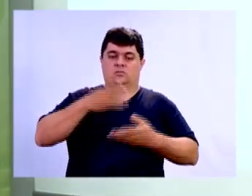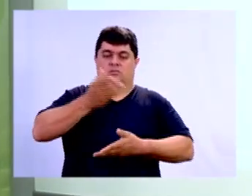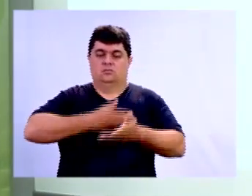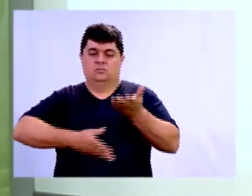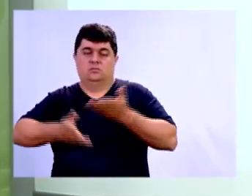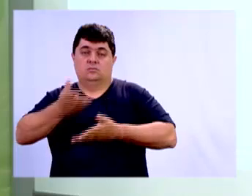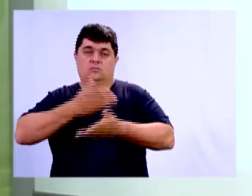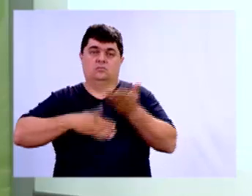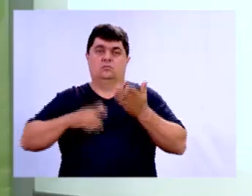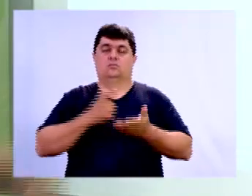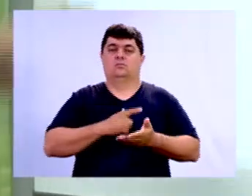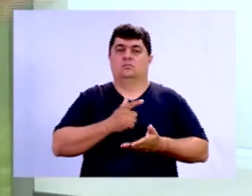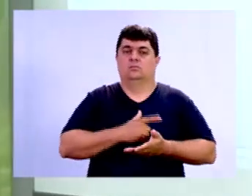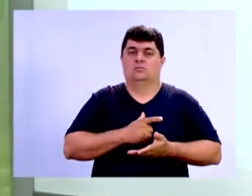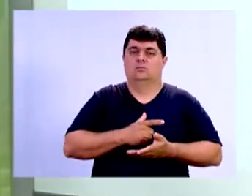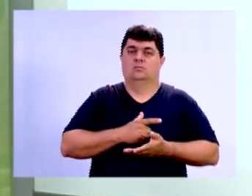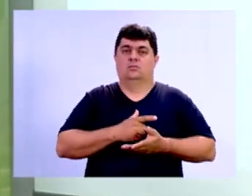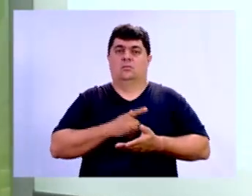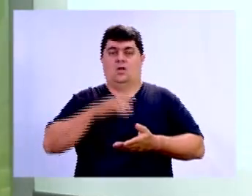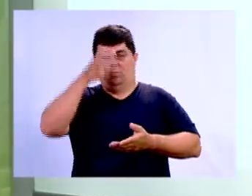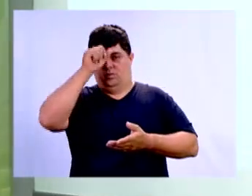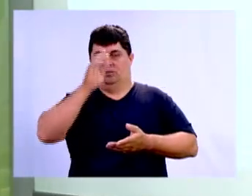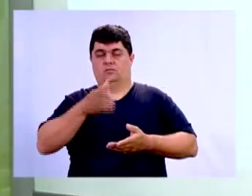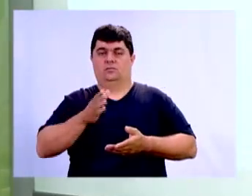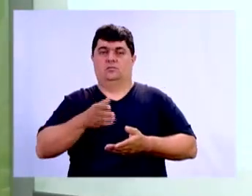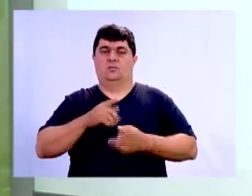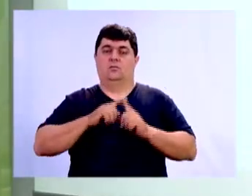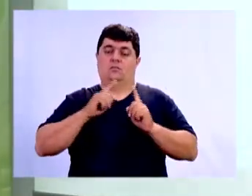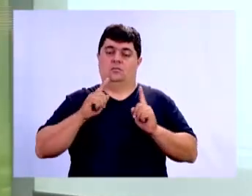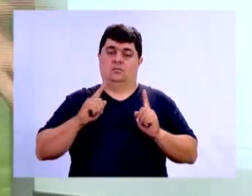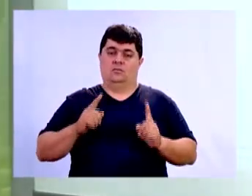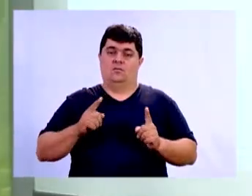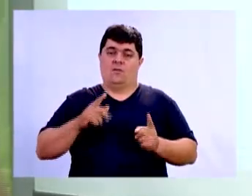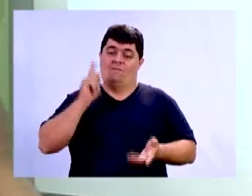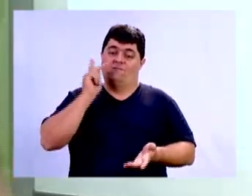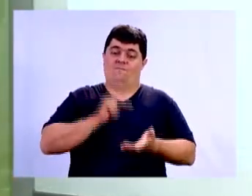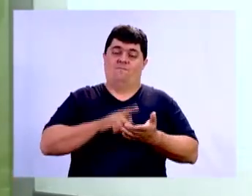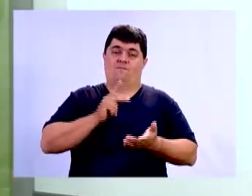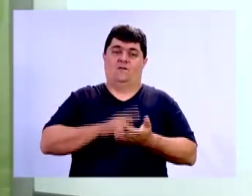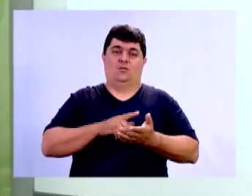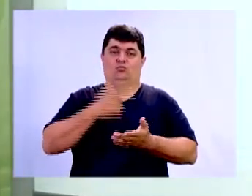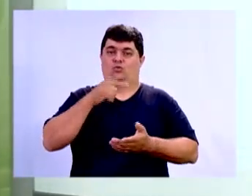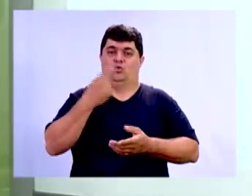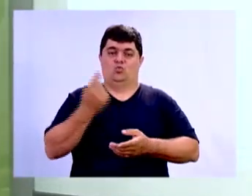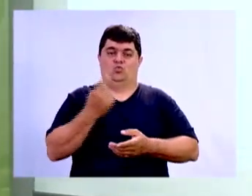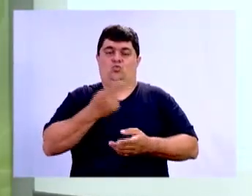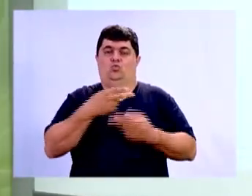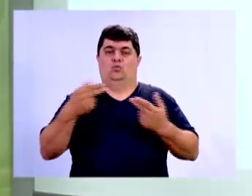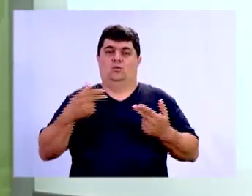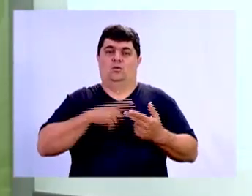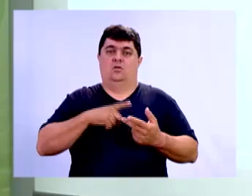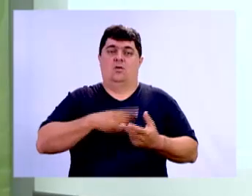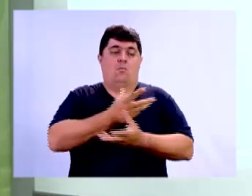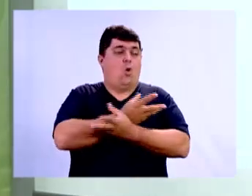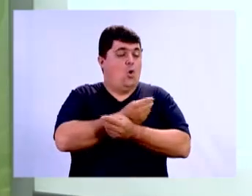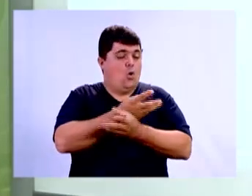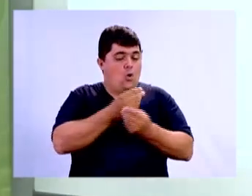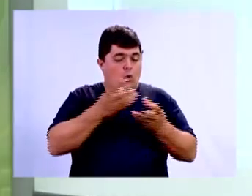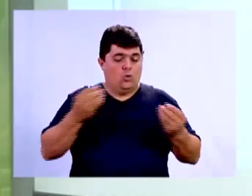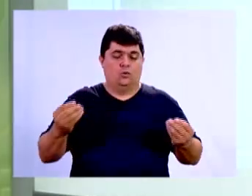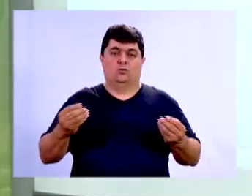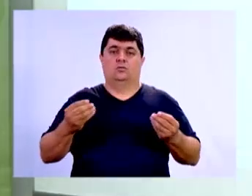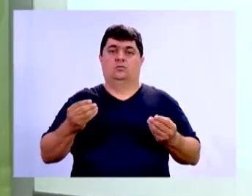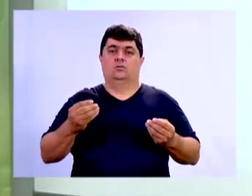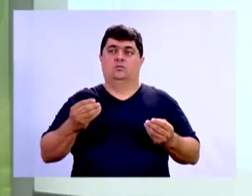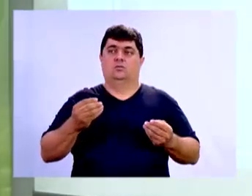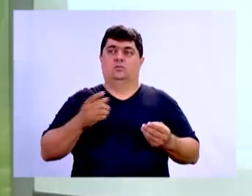outros objetos, né? É o que a gente aprendeu. Só que no mundo real a gente não tem um objeto. Nós temos vários objetos. E é